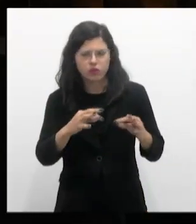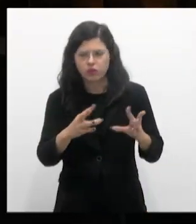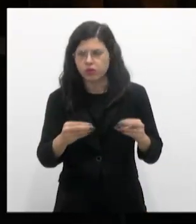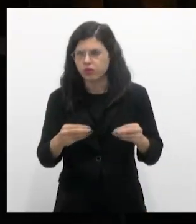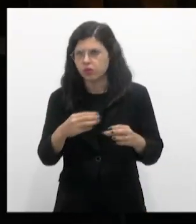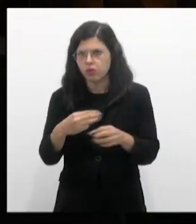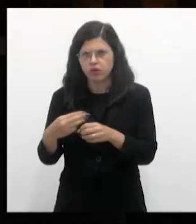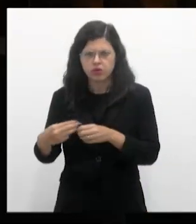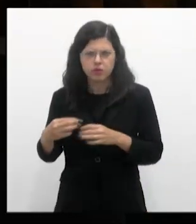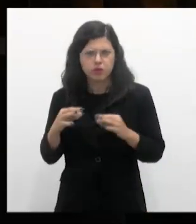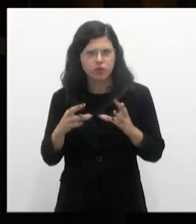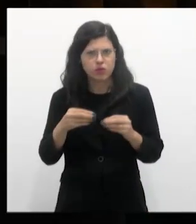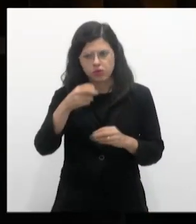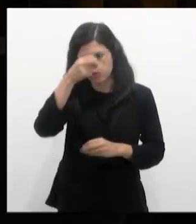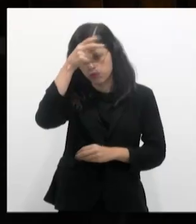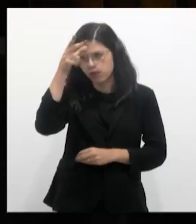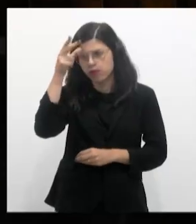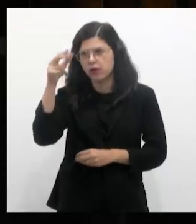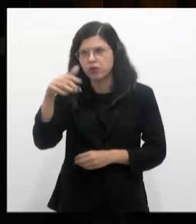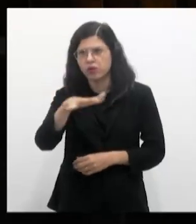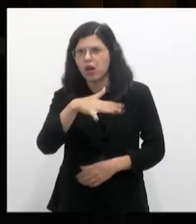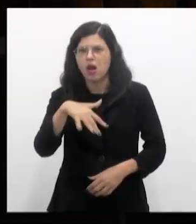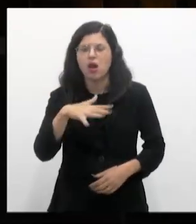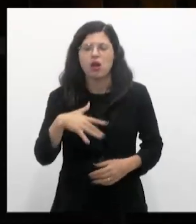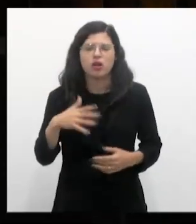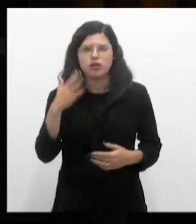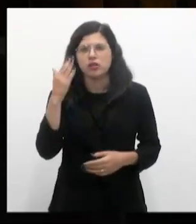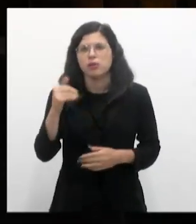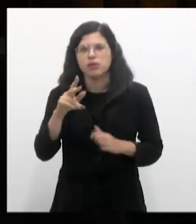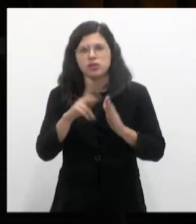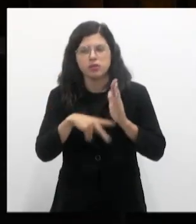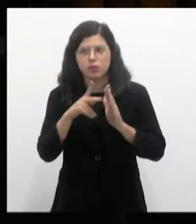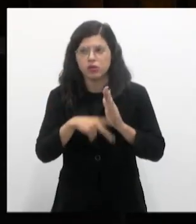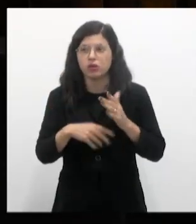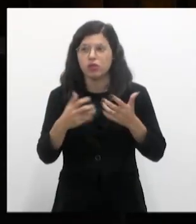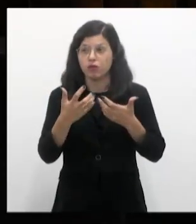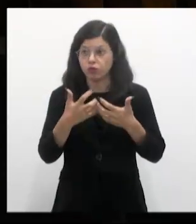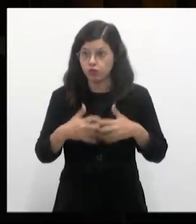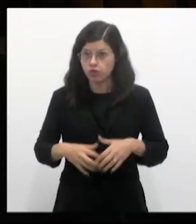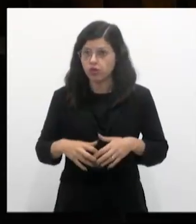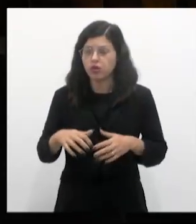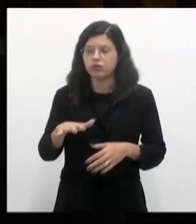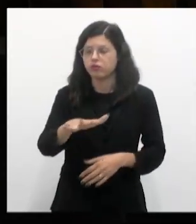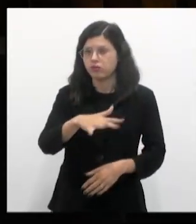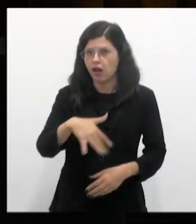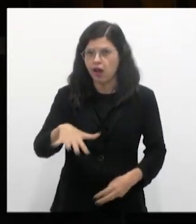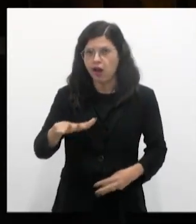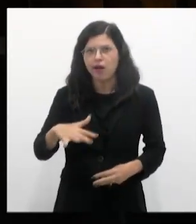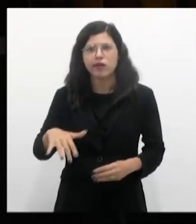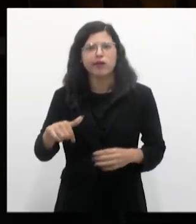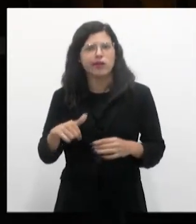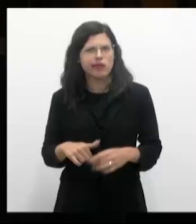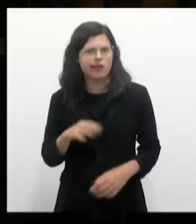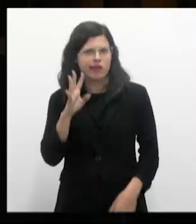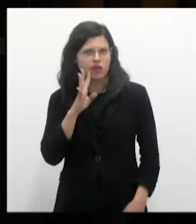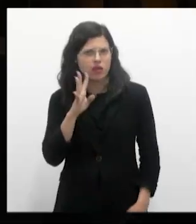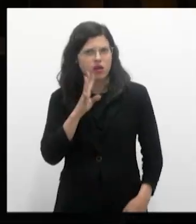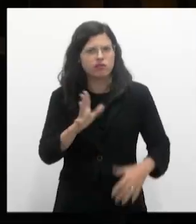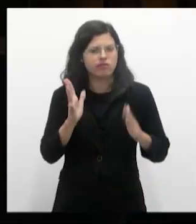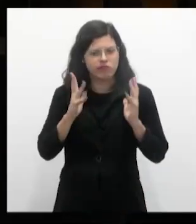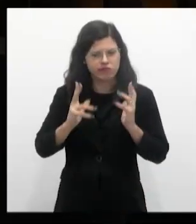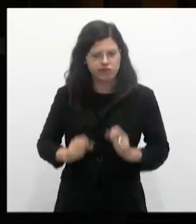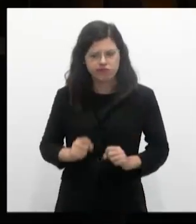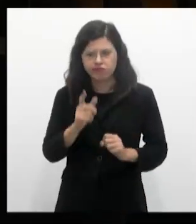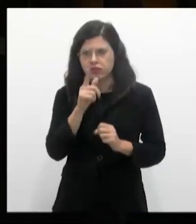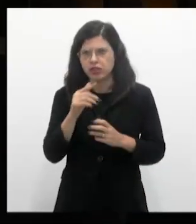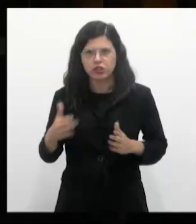da região, a gente sabe que esse projeto vem dando certo na região, é um projeto bacana de limpeza de rios, de construção